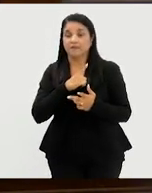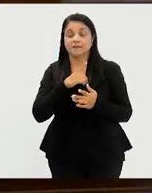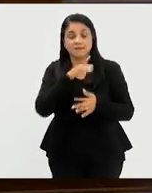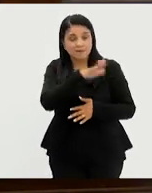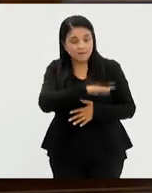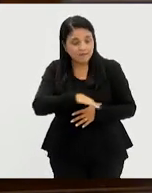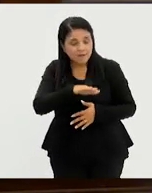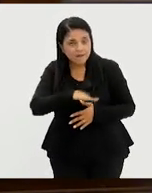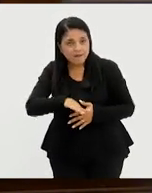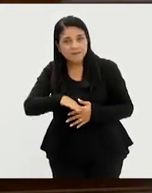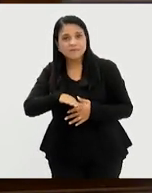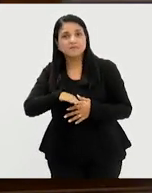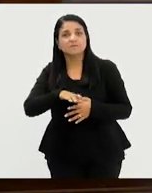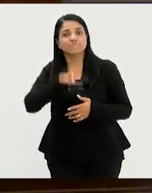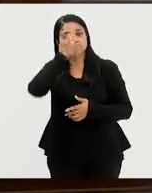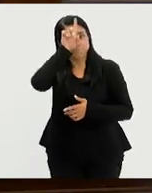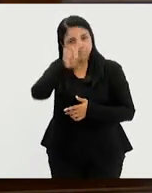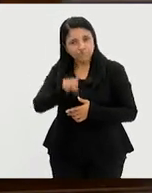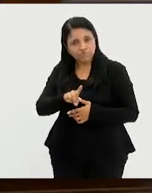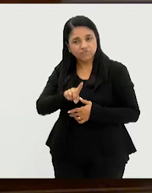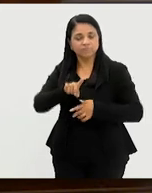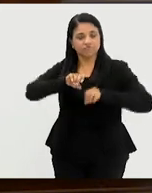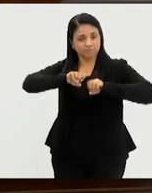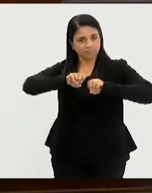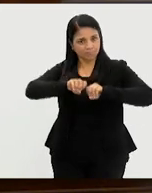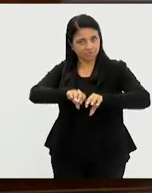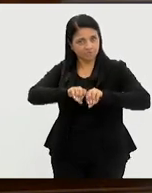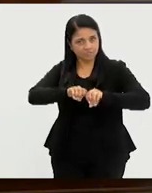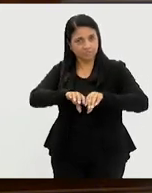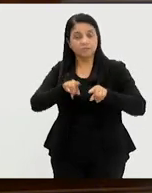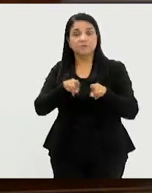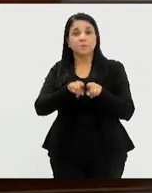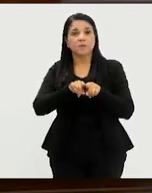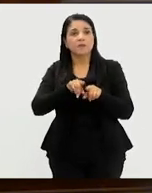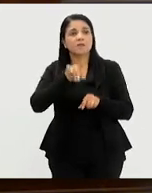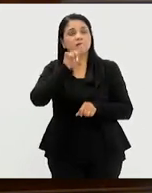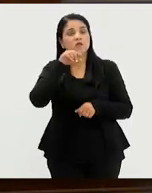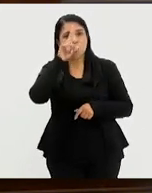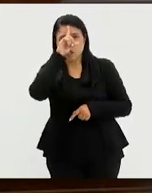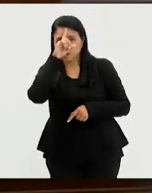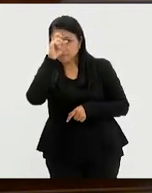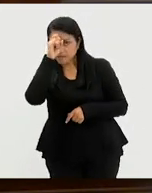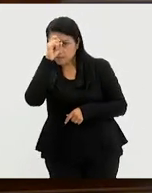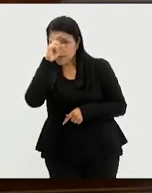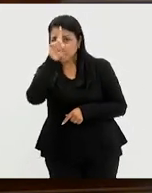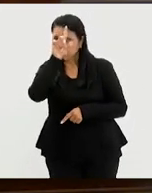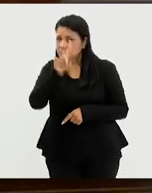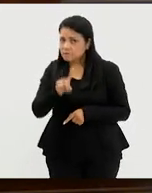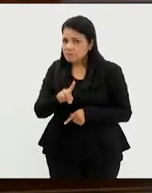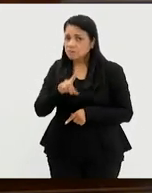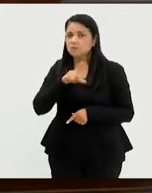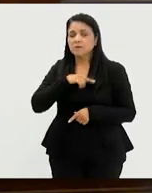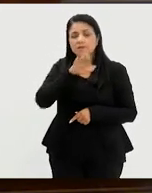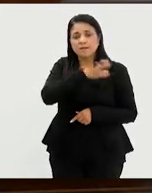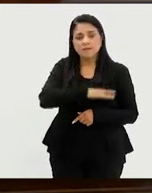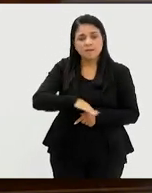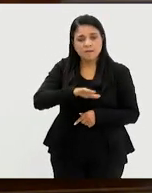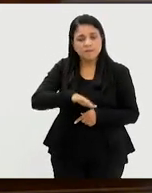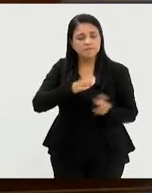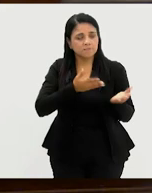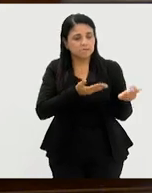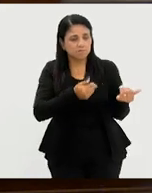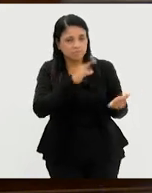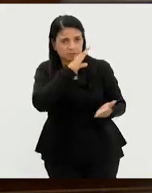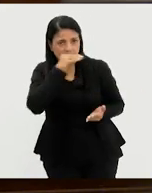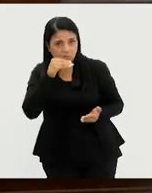sua dignidade Educacional a gente espera que tenhamos hospitais para que essas crianças e adolescentes tenham